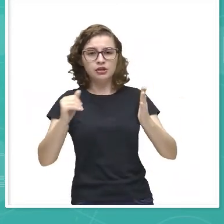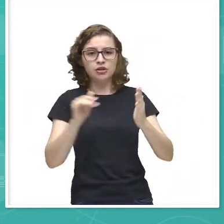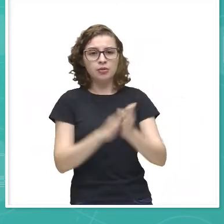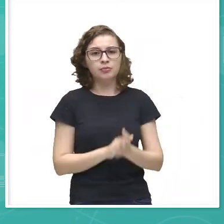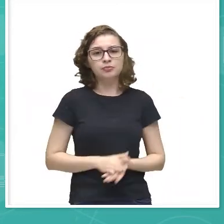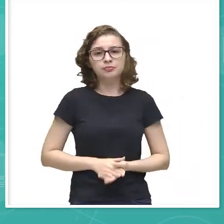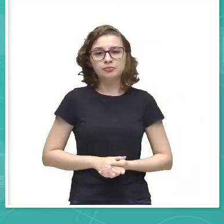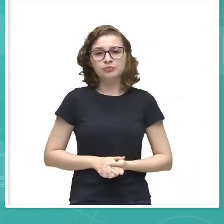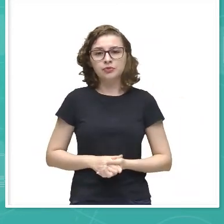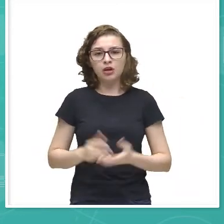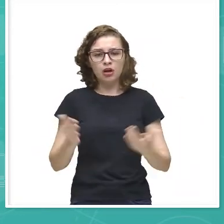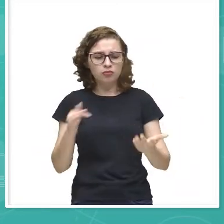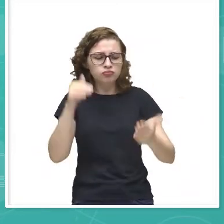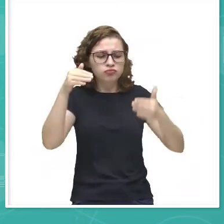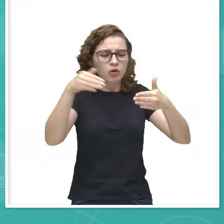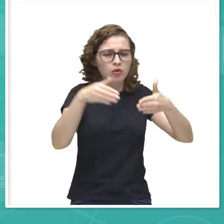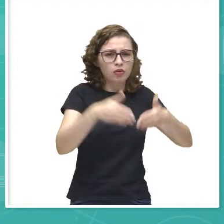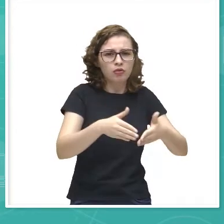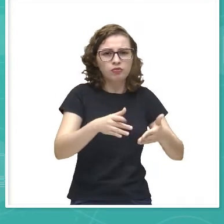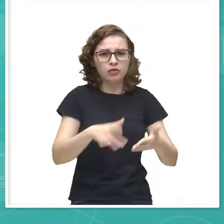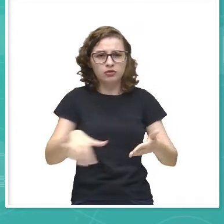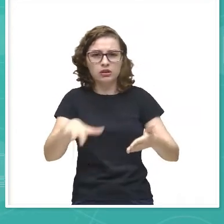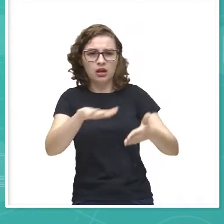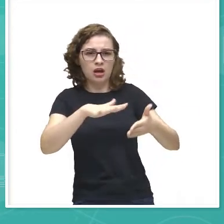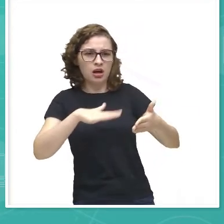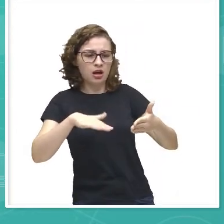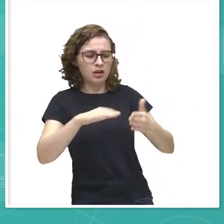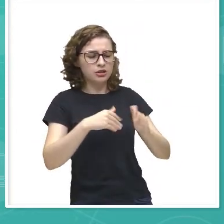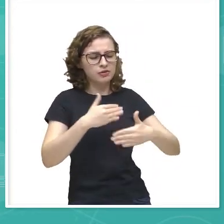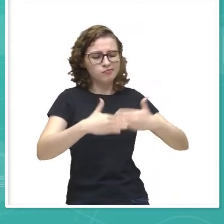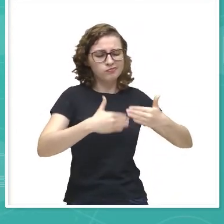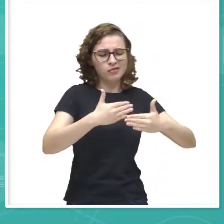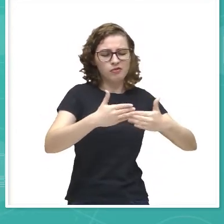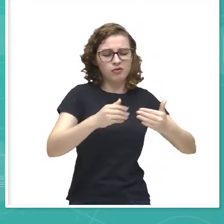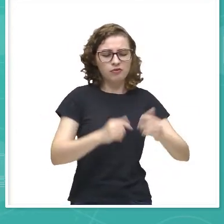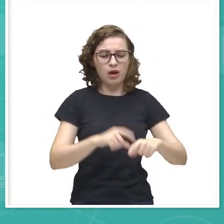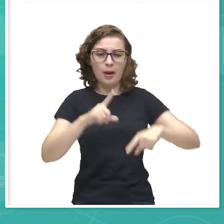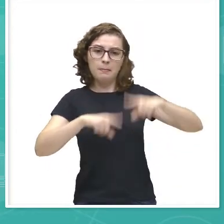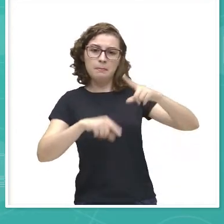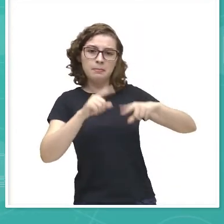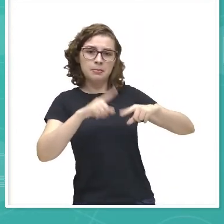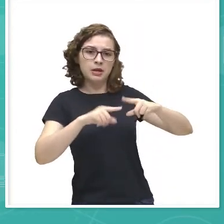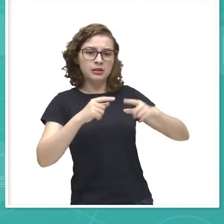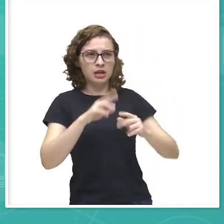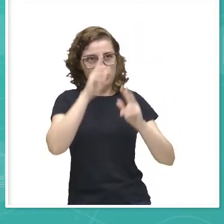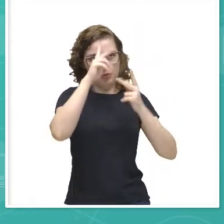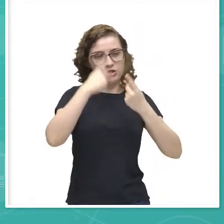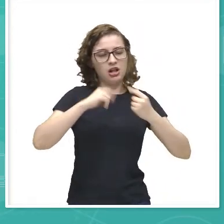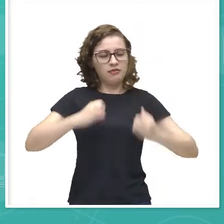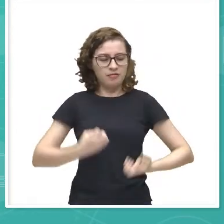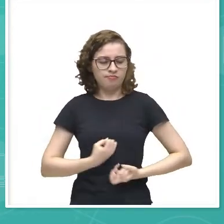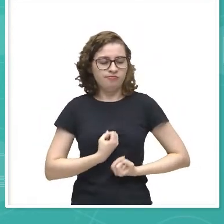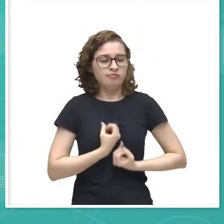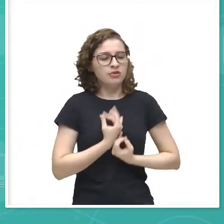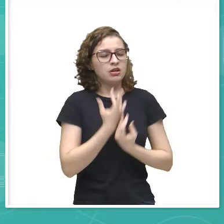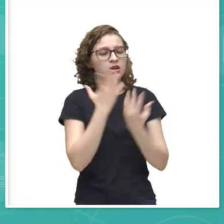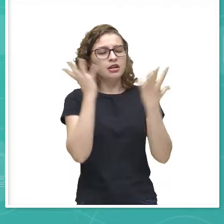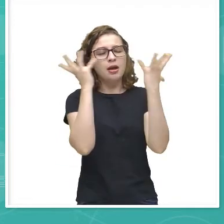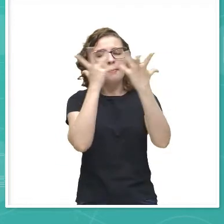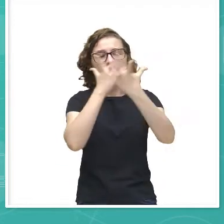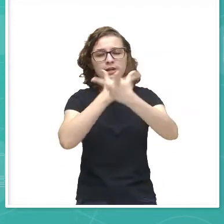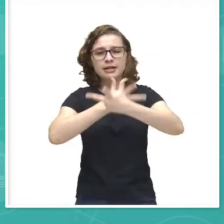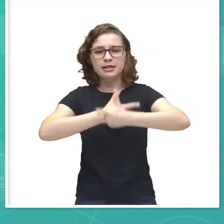o ato pelo qual, trabalhando uma matéria, a imagem ou o som, o homem cria beleza ao se esforçar por dar expressão ao